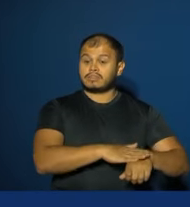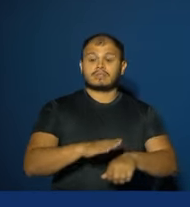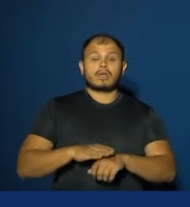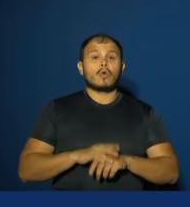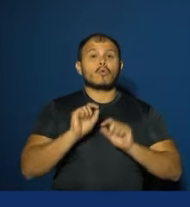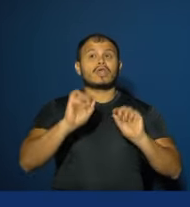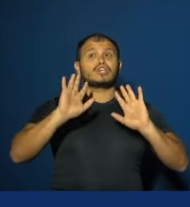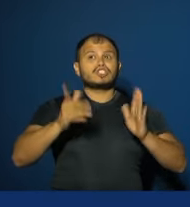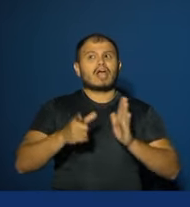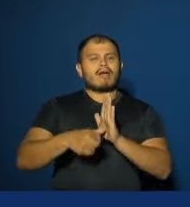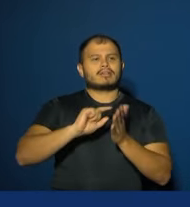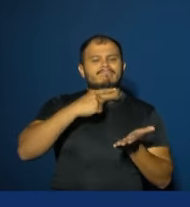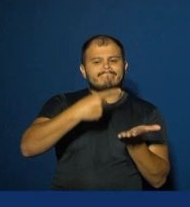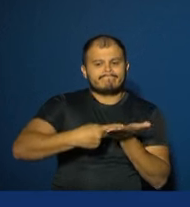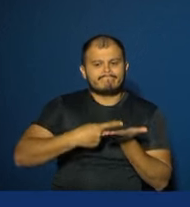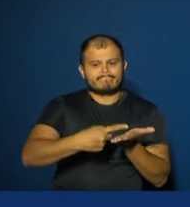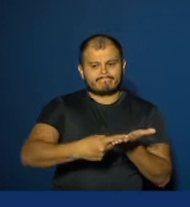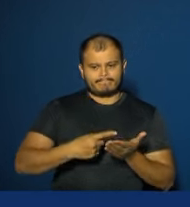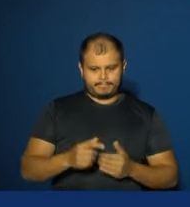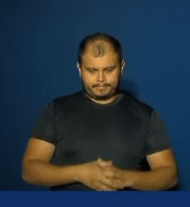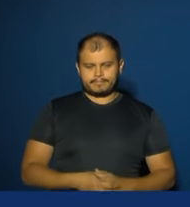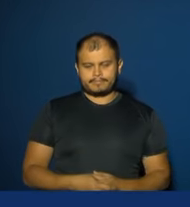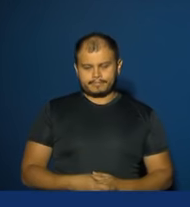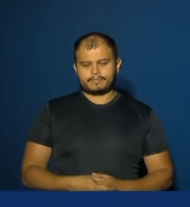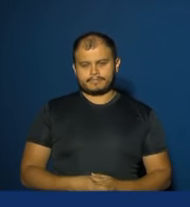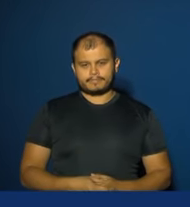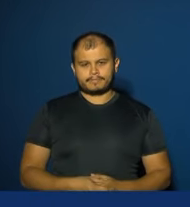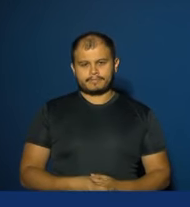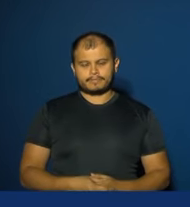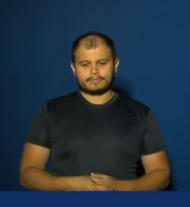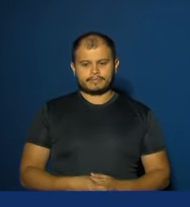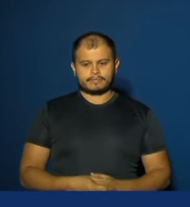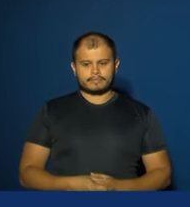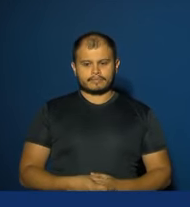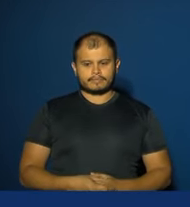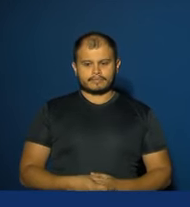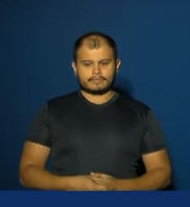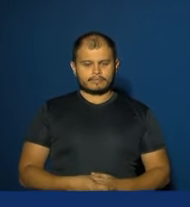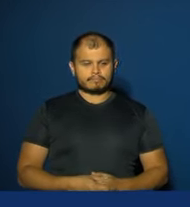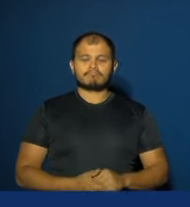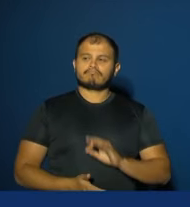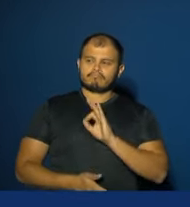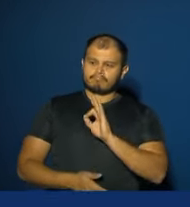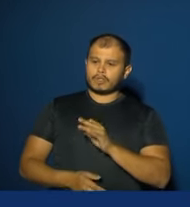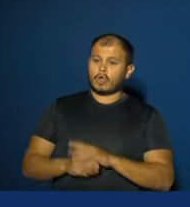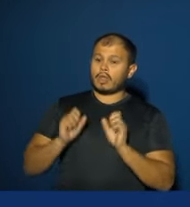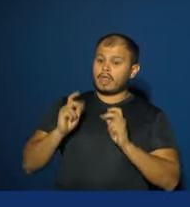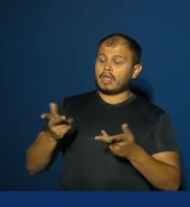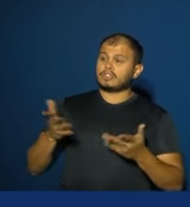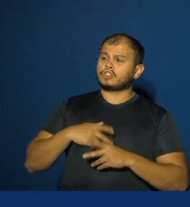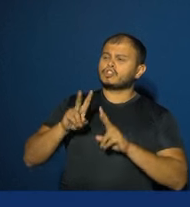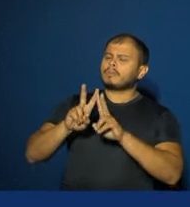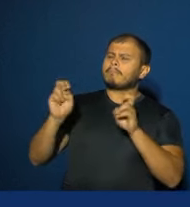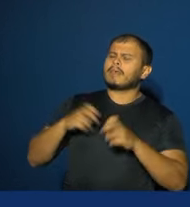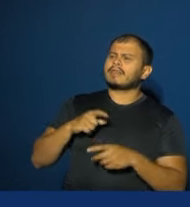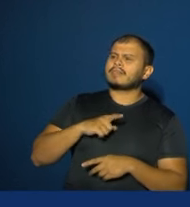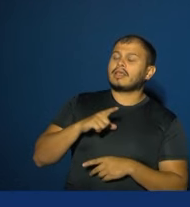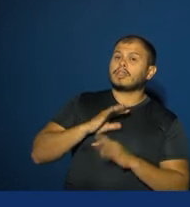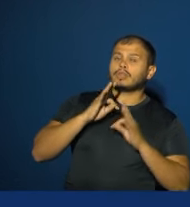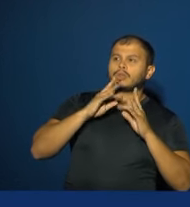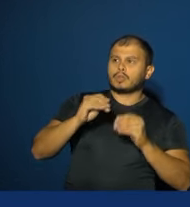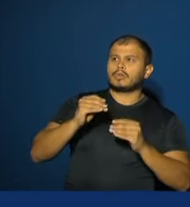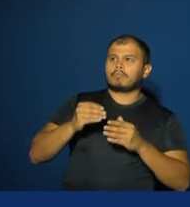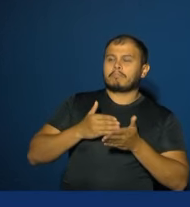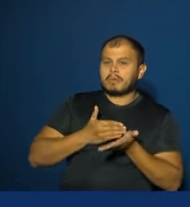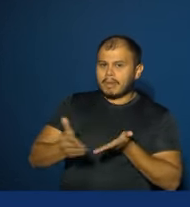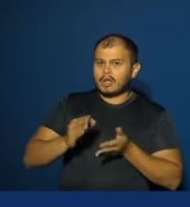foi acordado com o parlamento. Perfeito. Eu queria falar um pouco sobre a meta do primário, né? Tudo passa pela Casa Civil, né? A